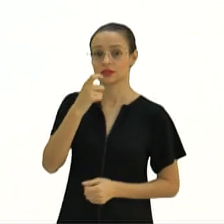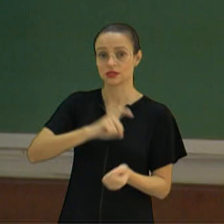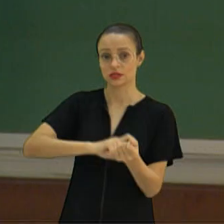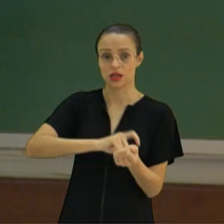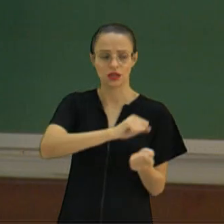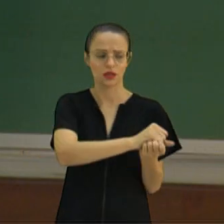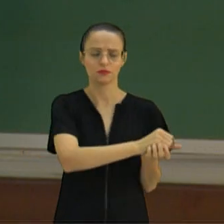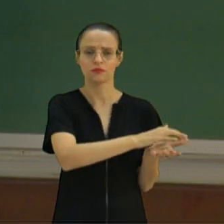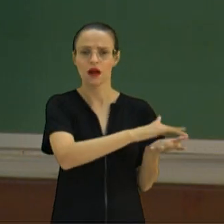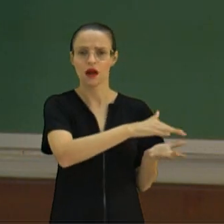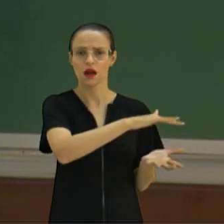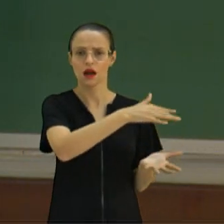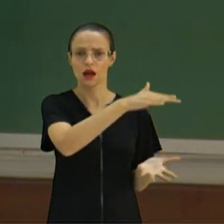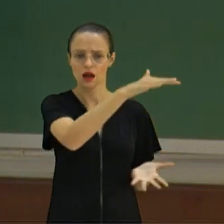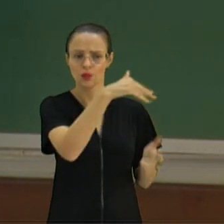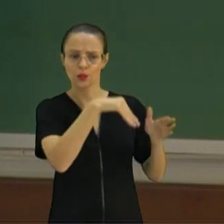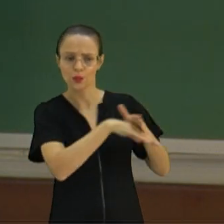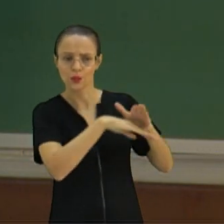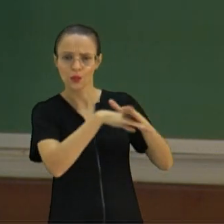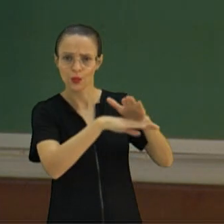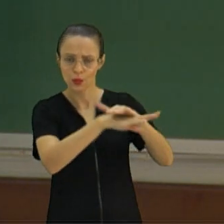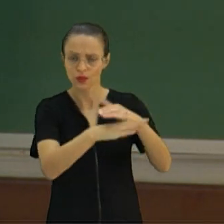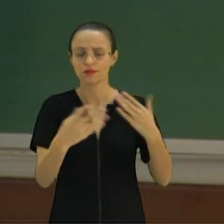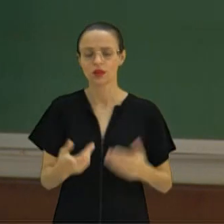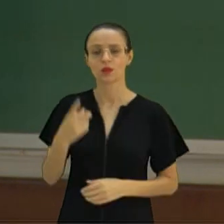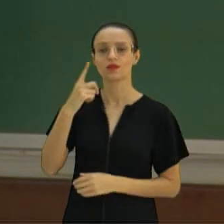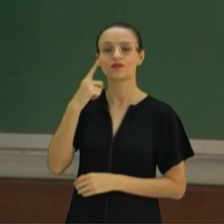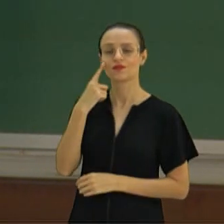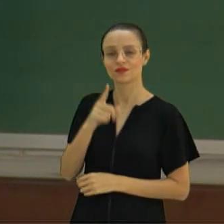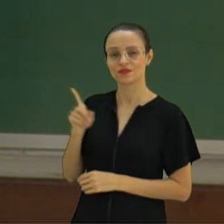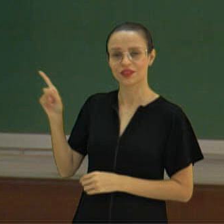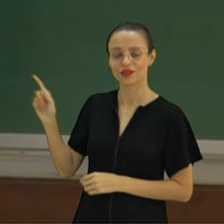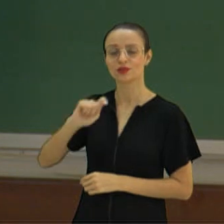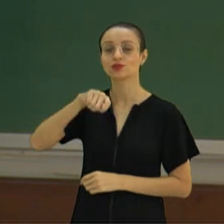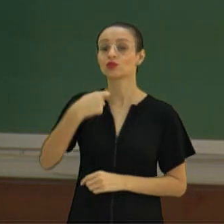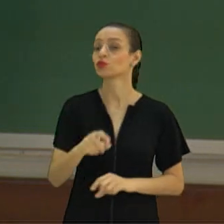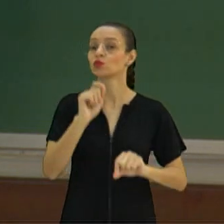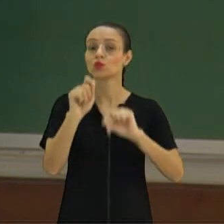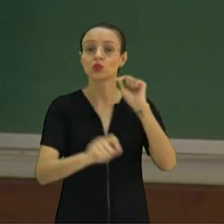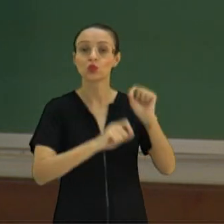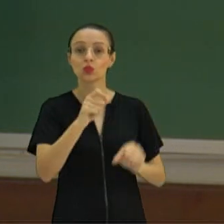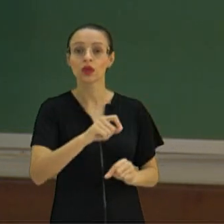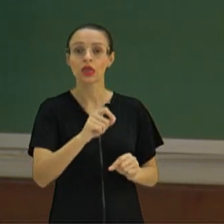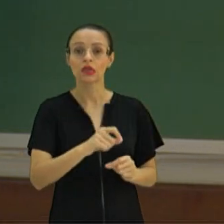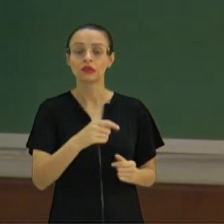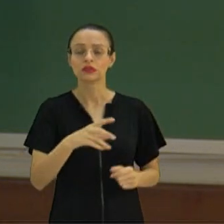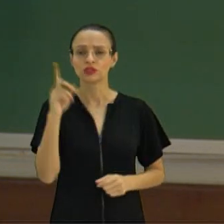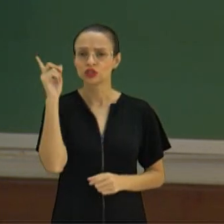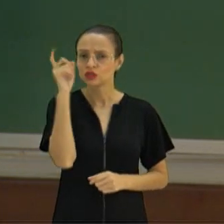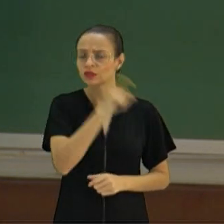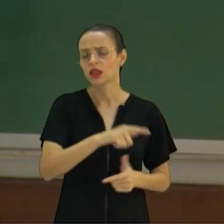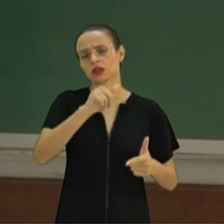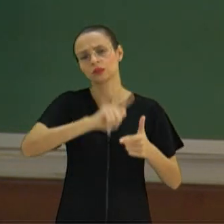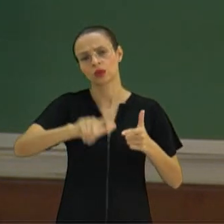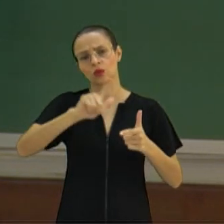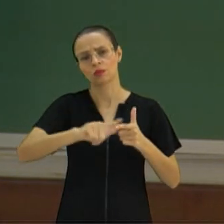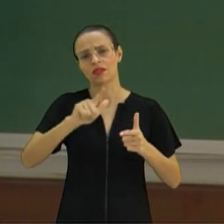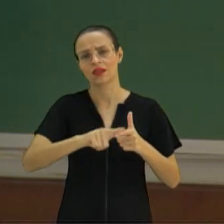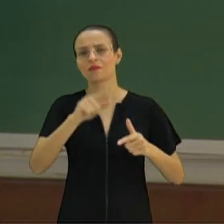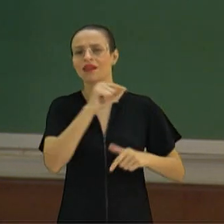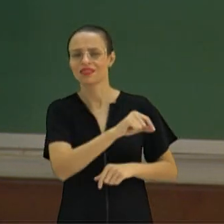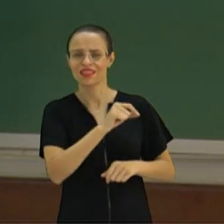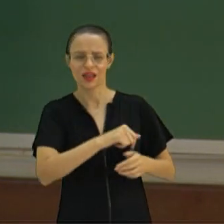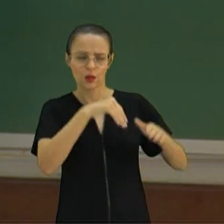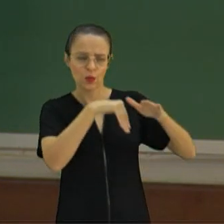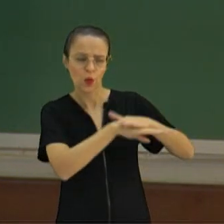Isso mesmo, se você relembrar, nós temos ali na notícia a questão que houve uma dificuldade, um problema com o estoque e